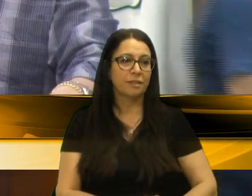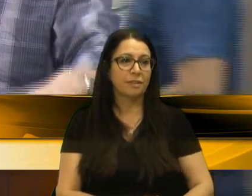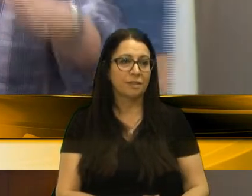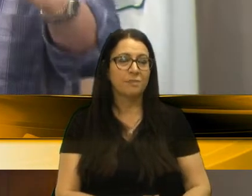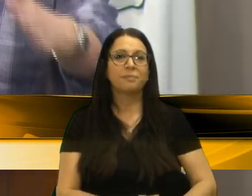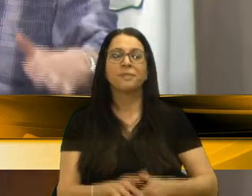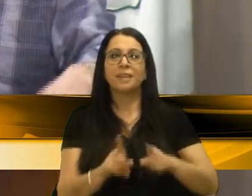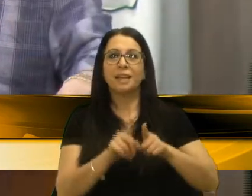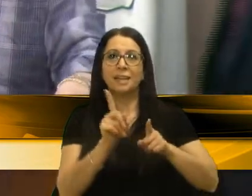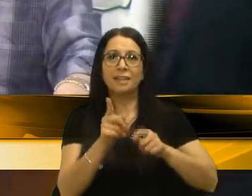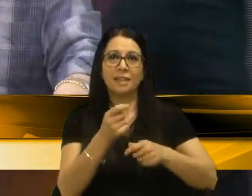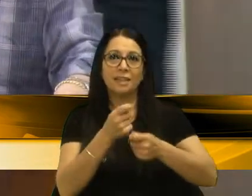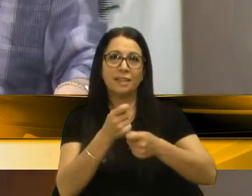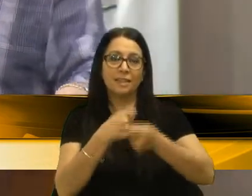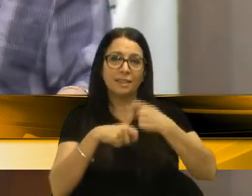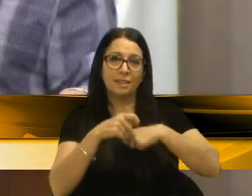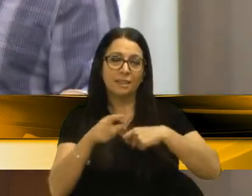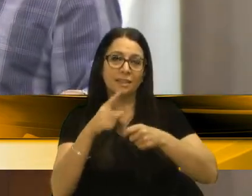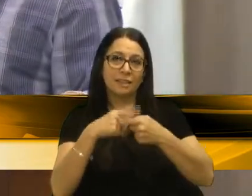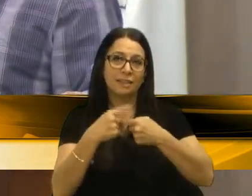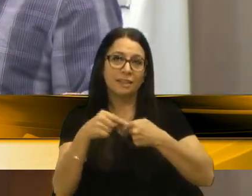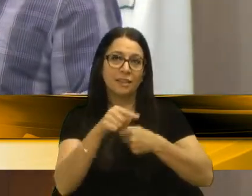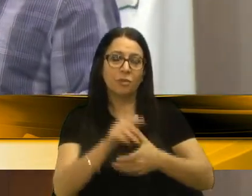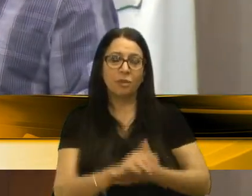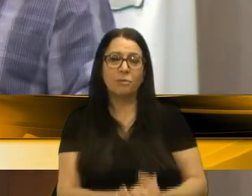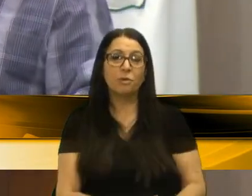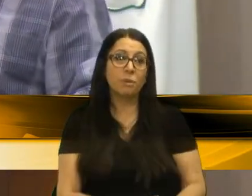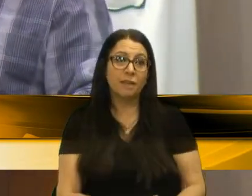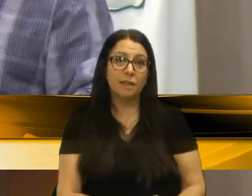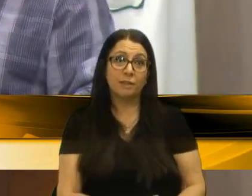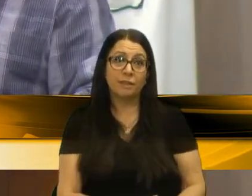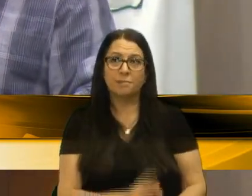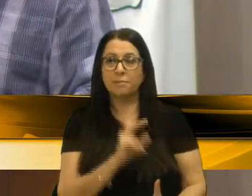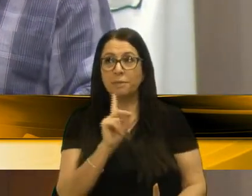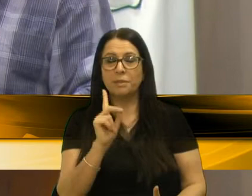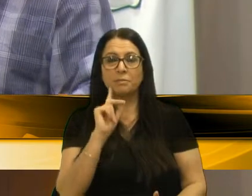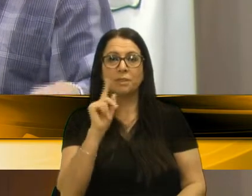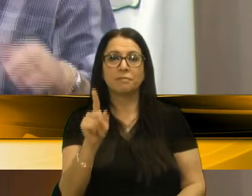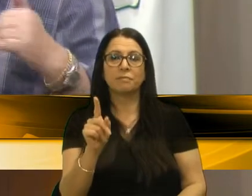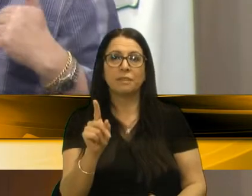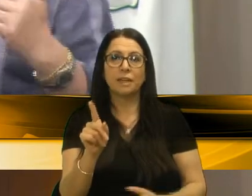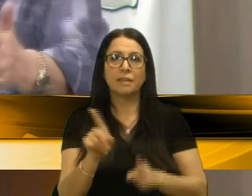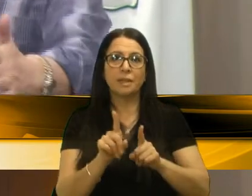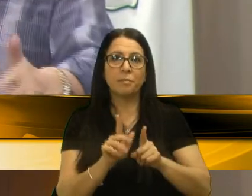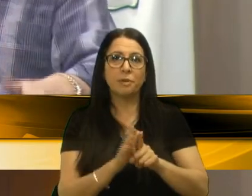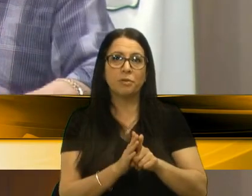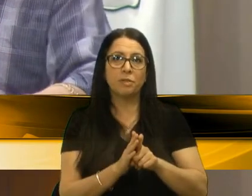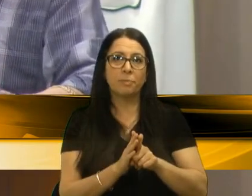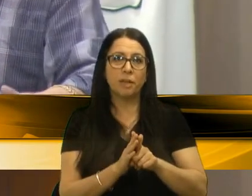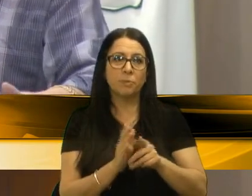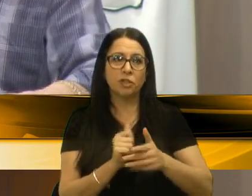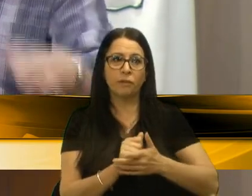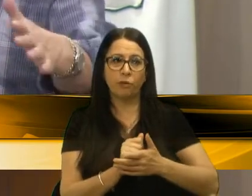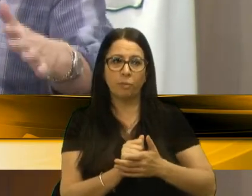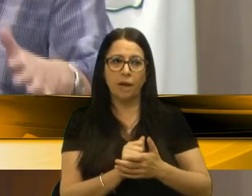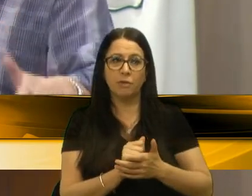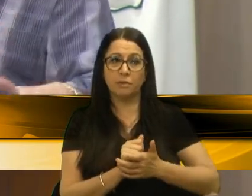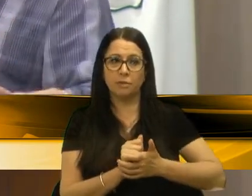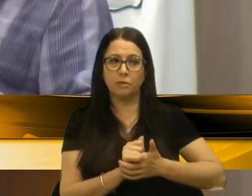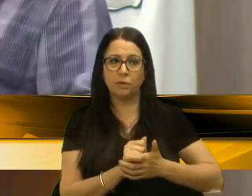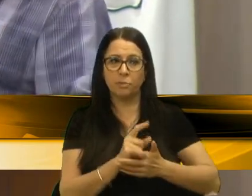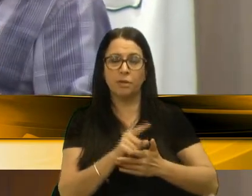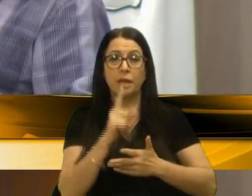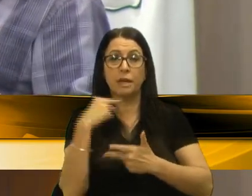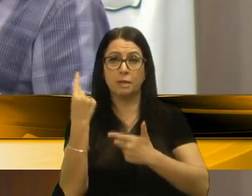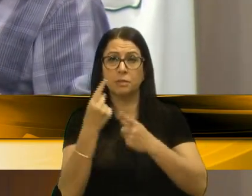É essa administração que aí está e que, lamentavelmente, aqueles que participam desse governo pensam